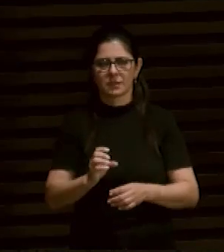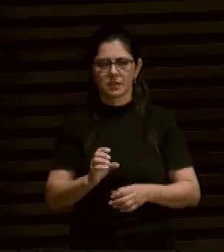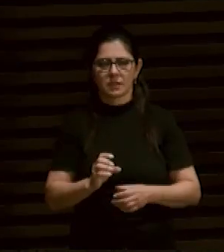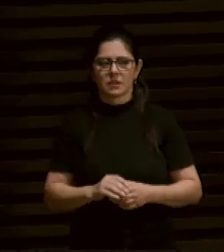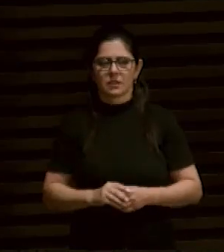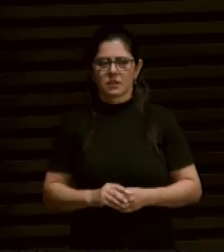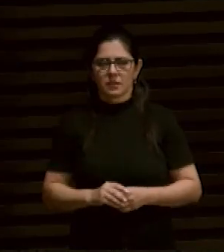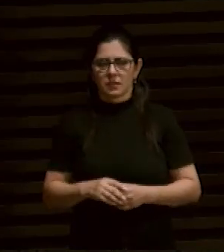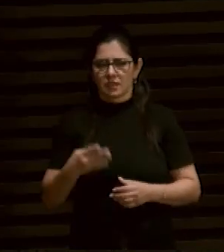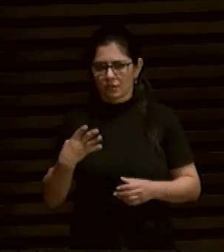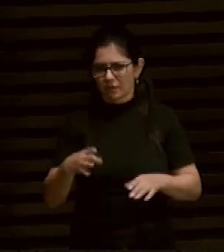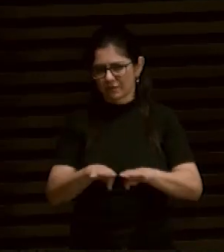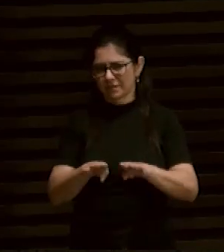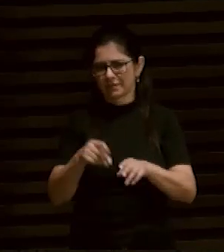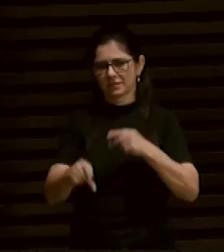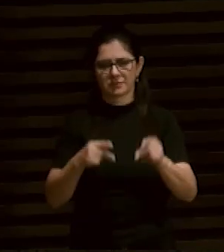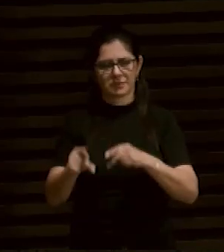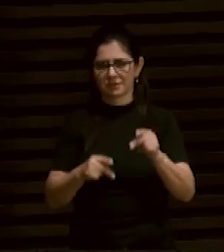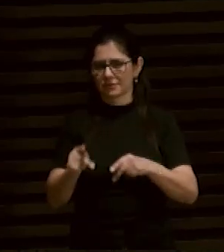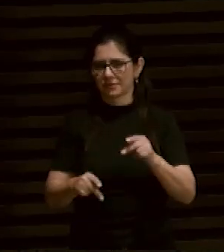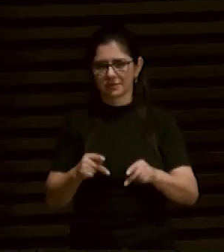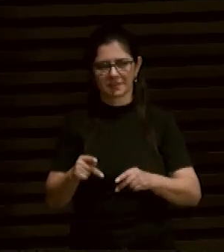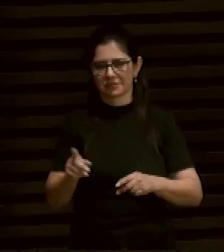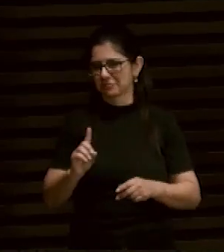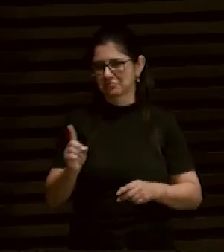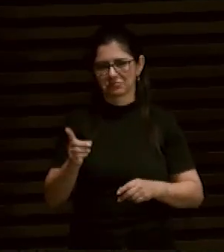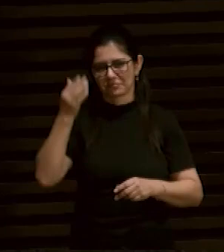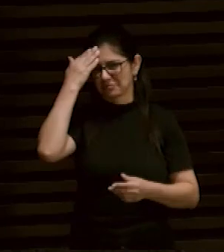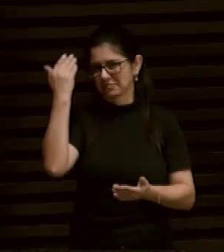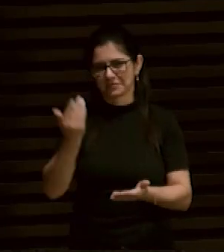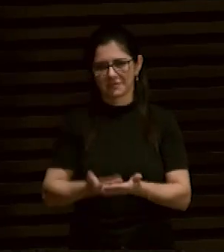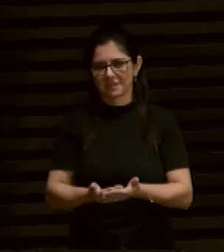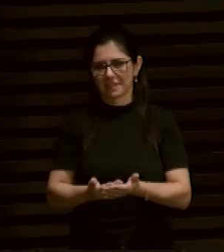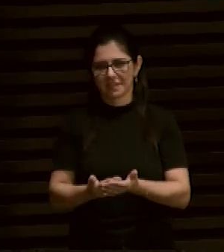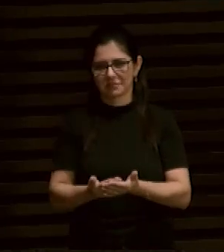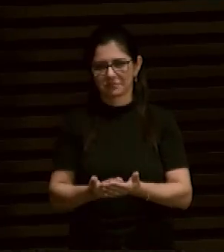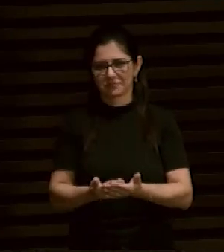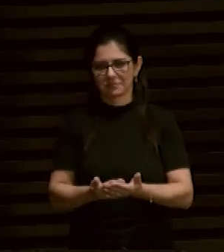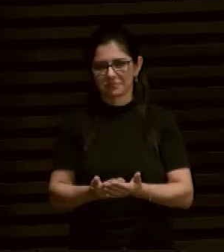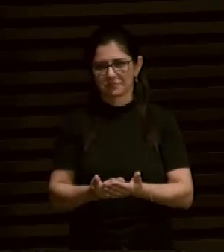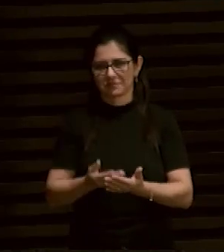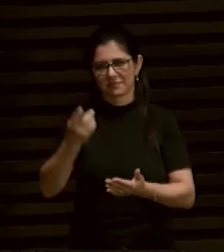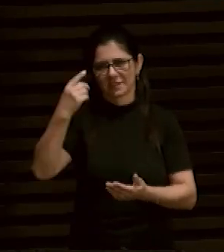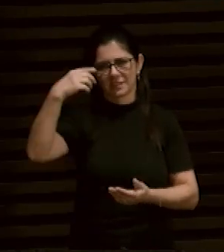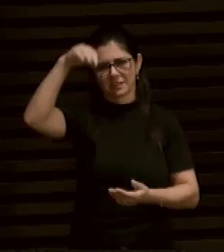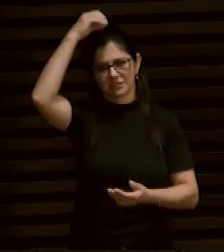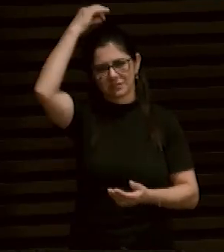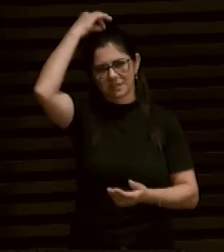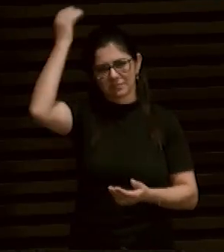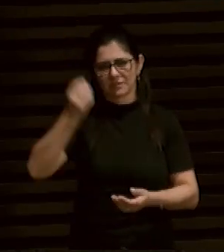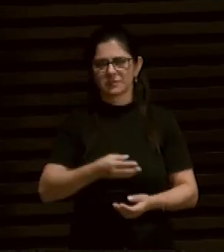os gentios, aqueles que não têm ainda uma vida regenerada no Espírito, vivem na vaidade dos